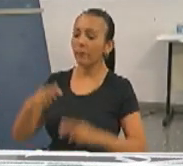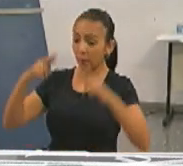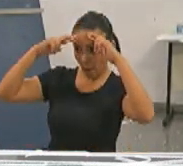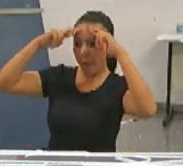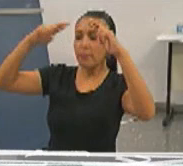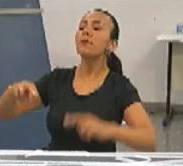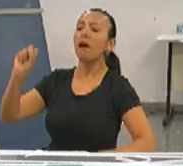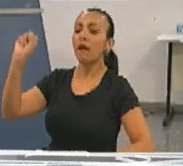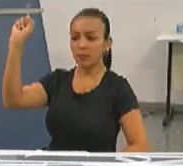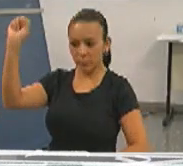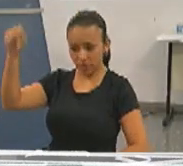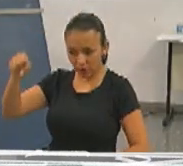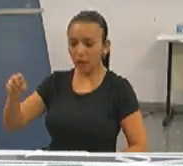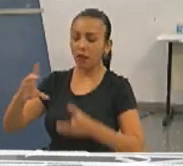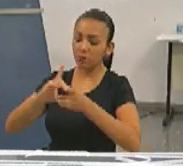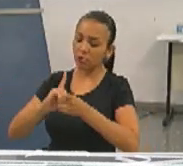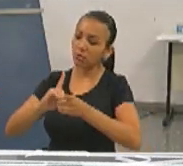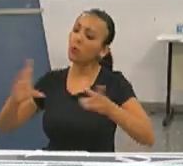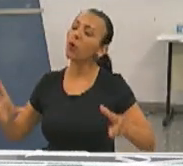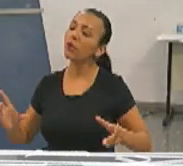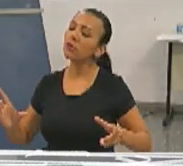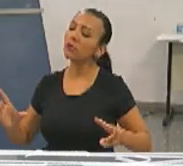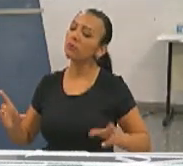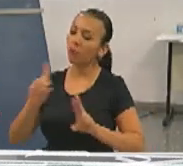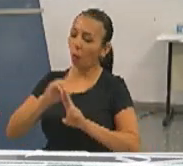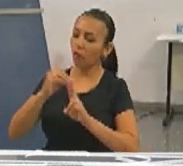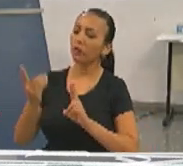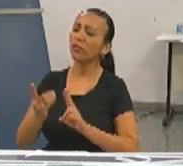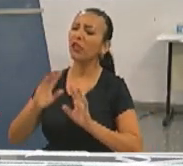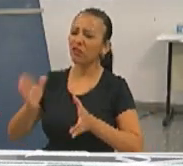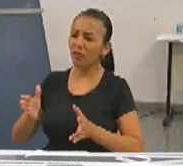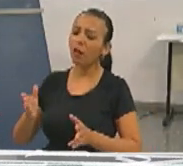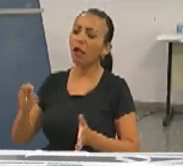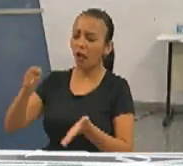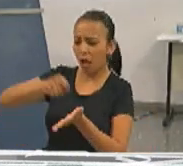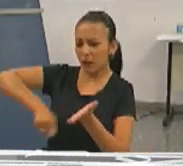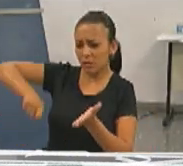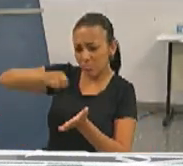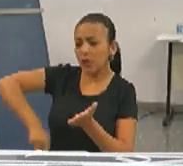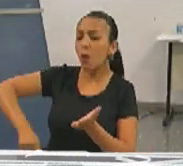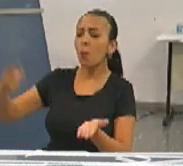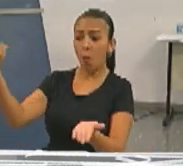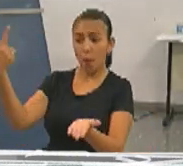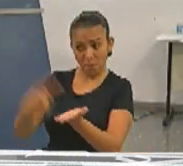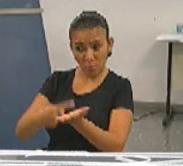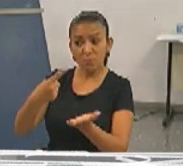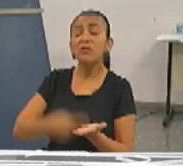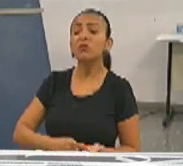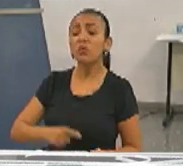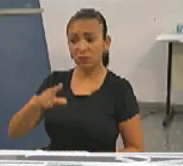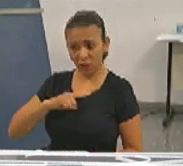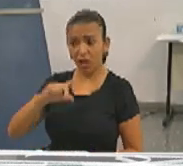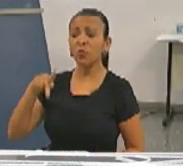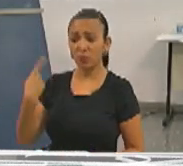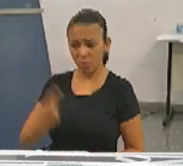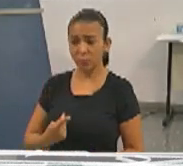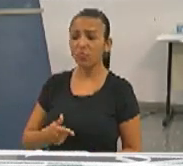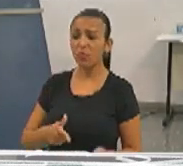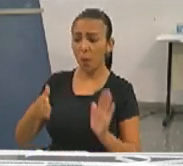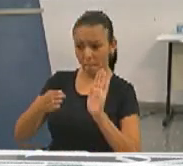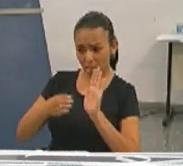sim, essa tradição democrática com a universidade, que nós já assinamos, inclusive, este compromisso está lá